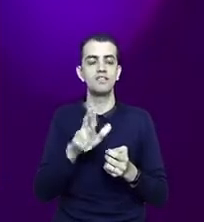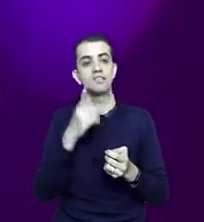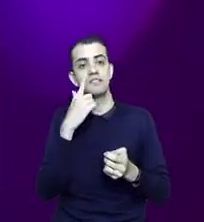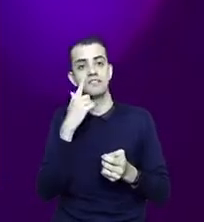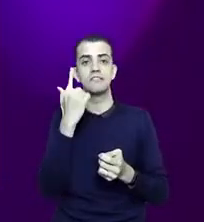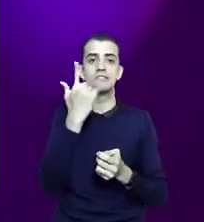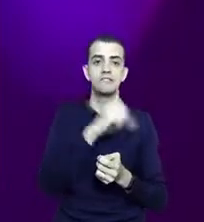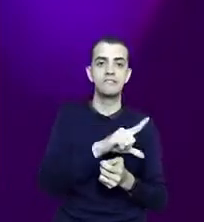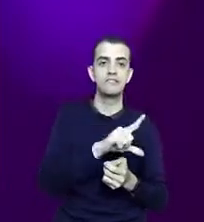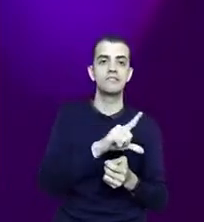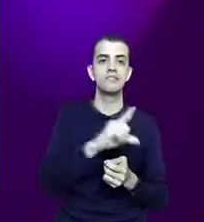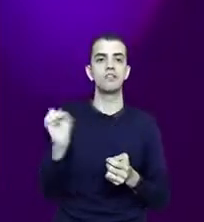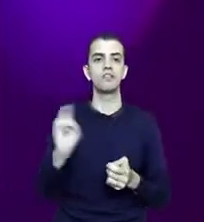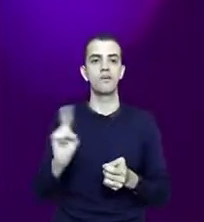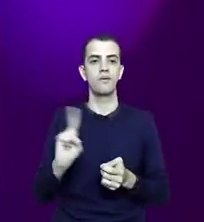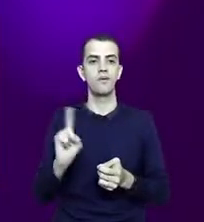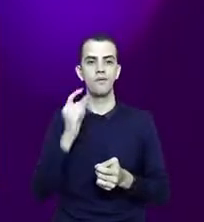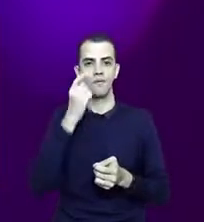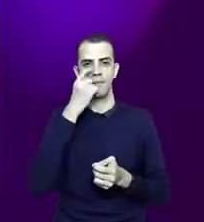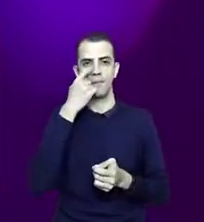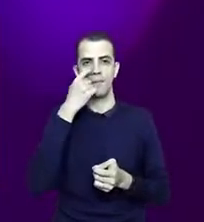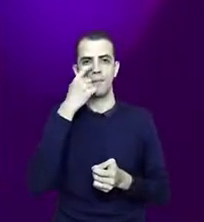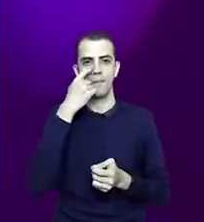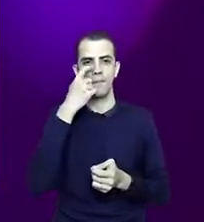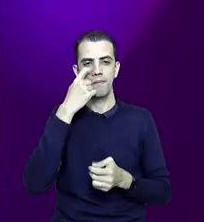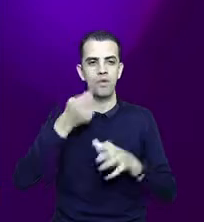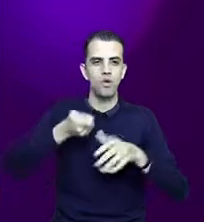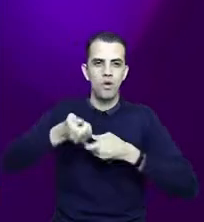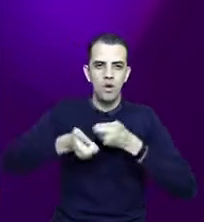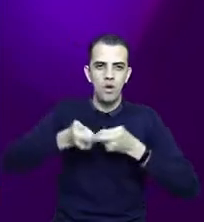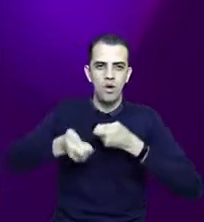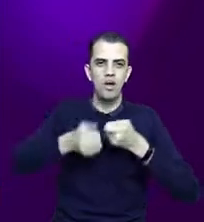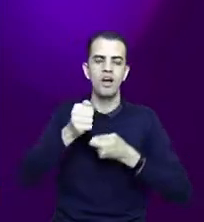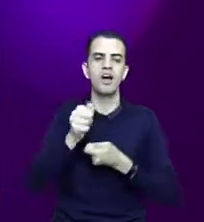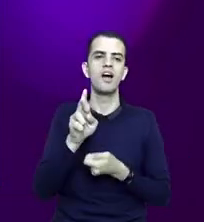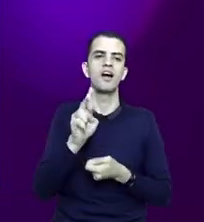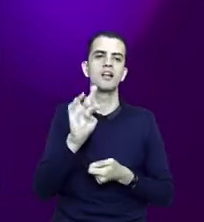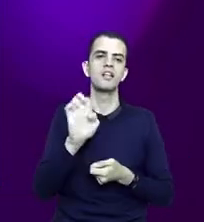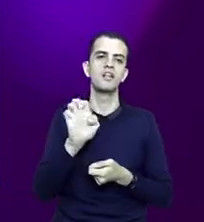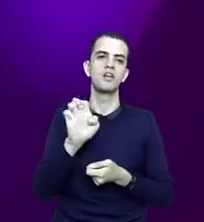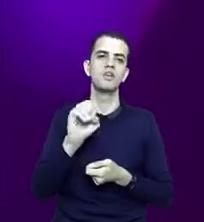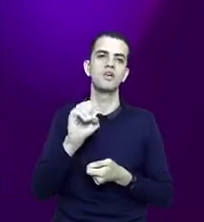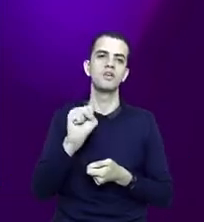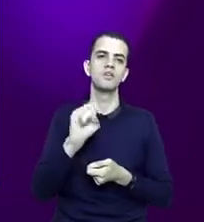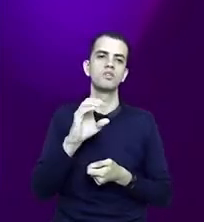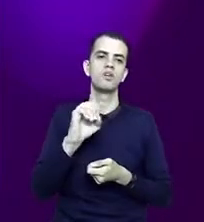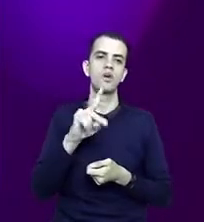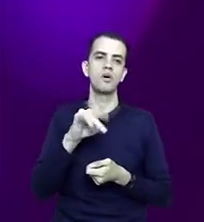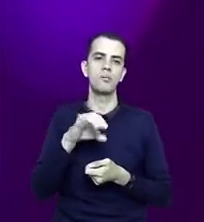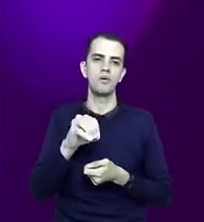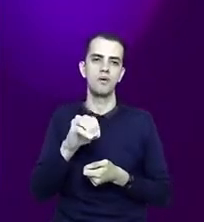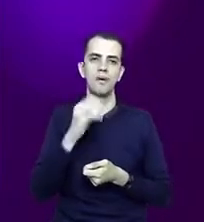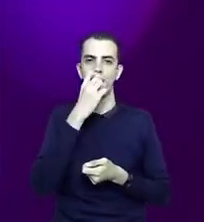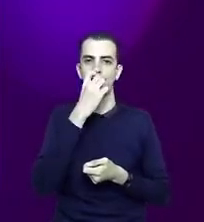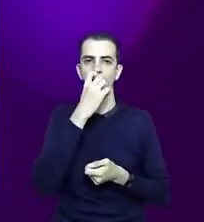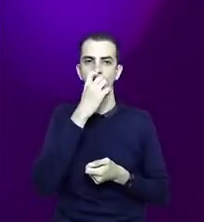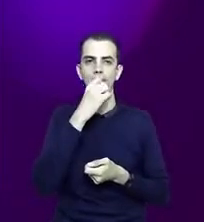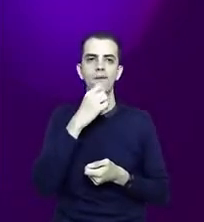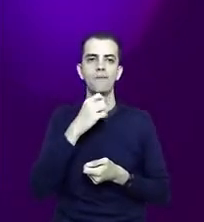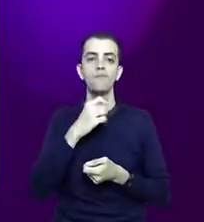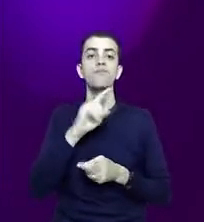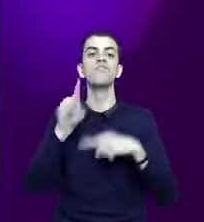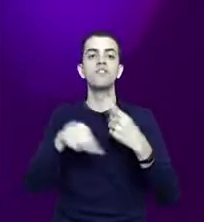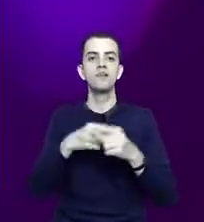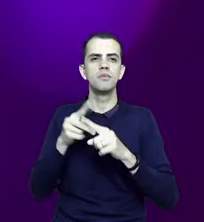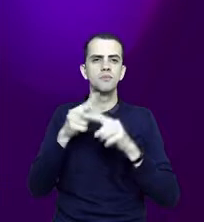consegue colocar o artroscópio, fazer a placa. Pode ser que depois de ter feito a placa, você aferir, talvez,